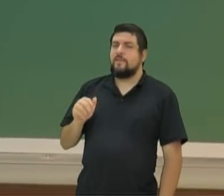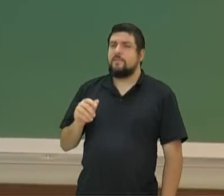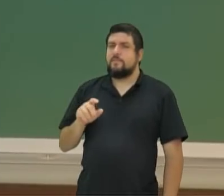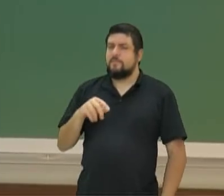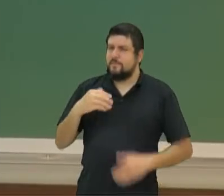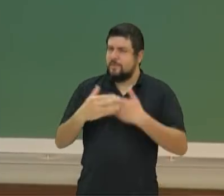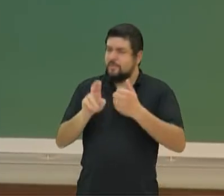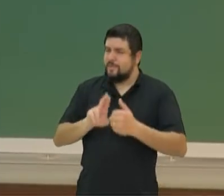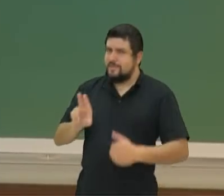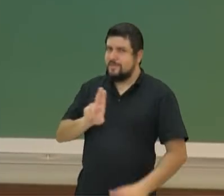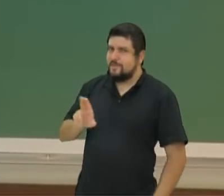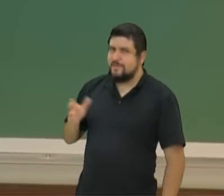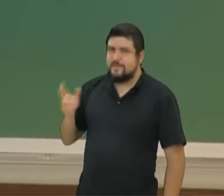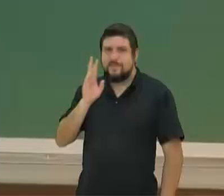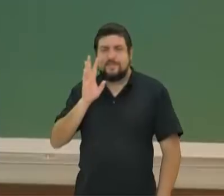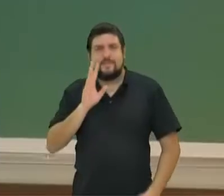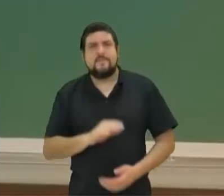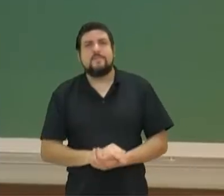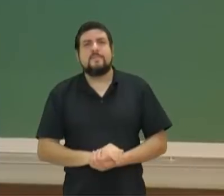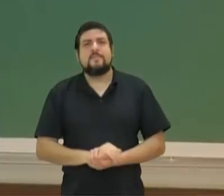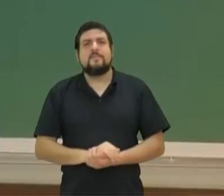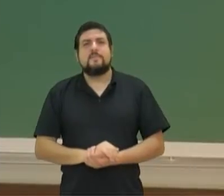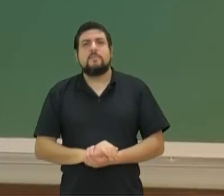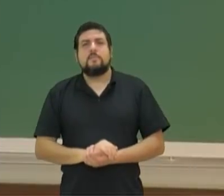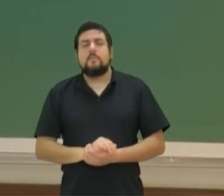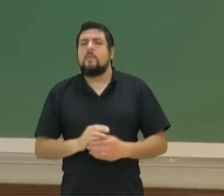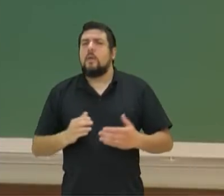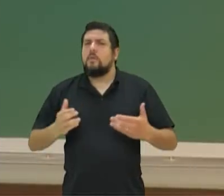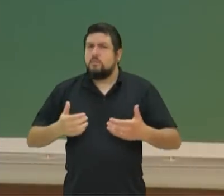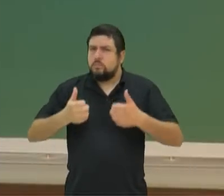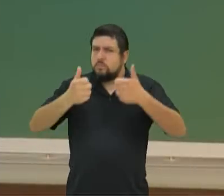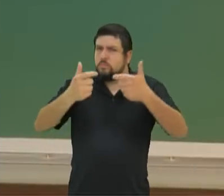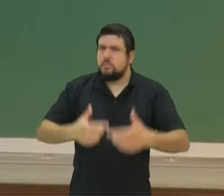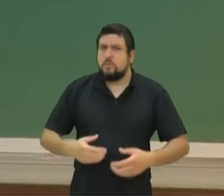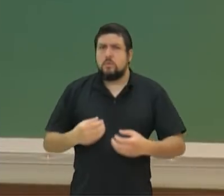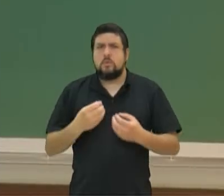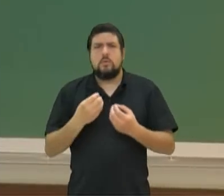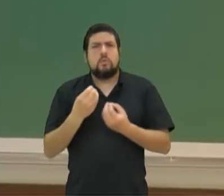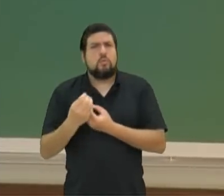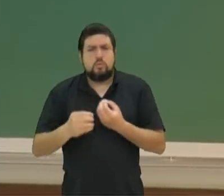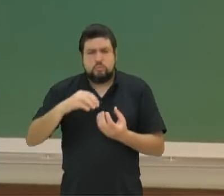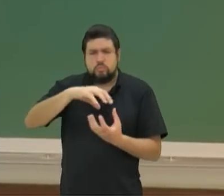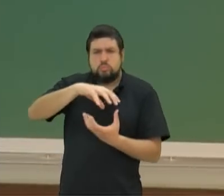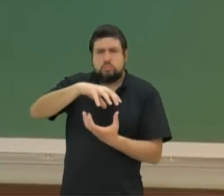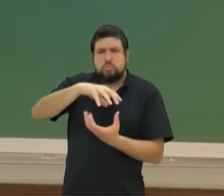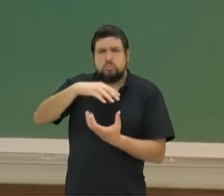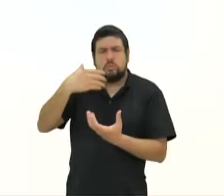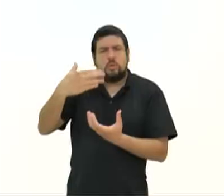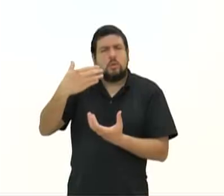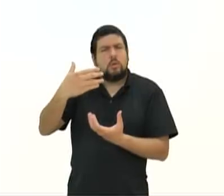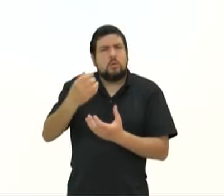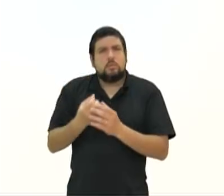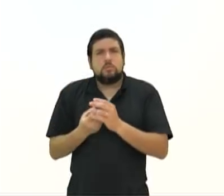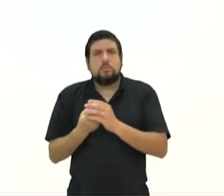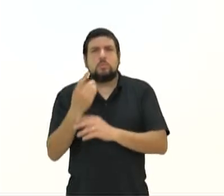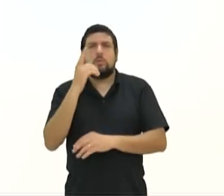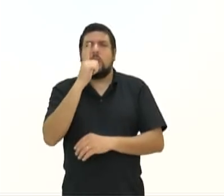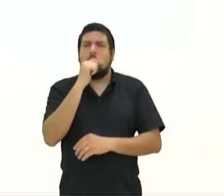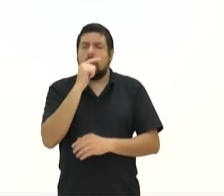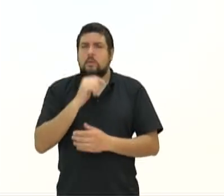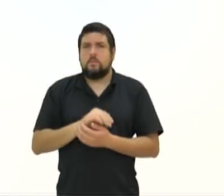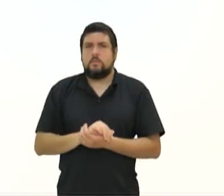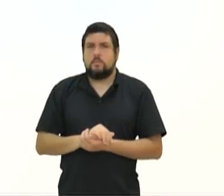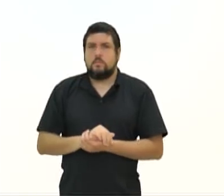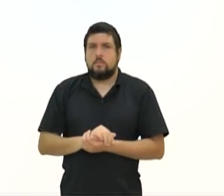sabe. Agora falando do surgimento da água, durante um período que a Terra estava se formando, não